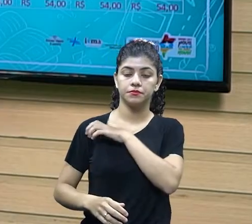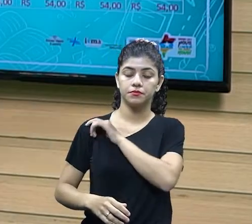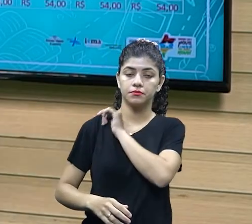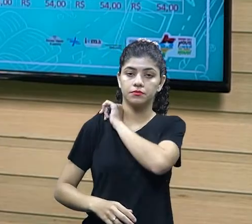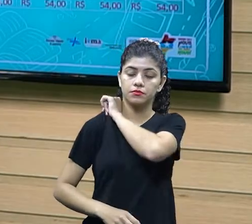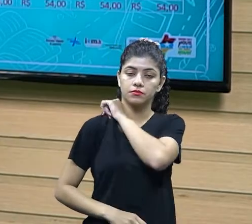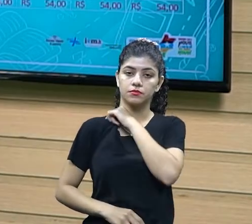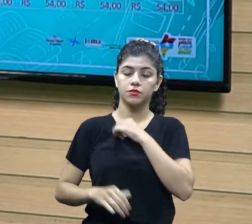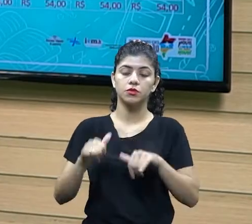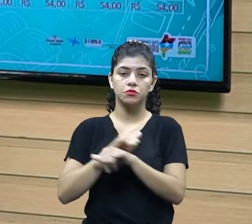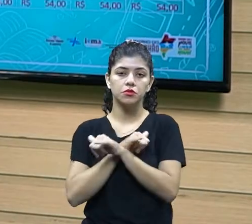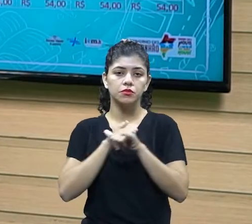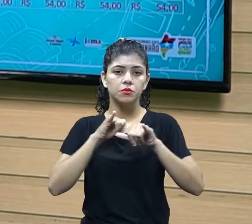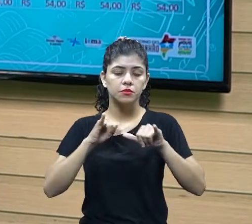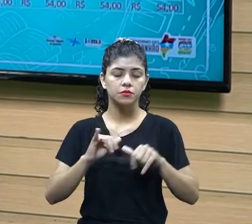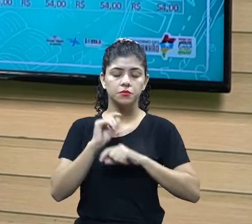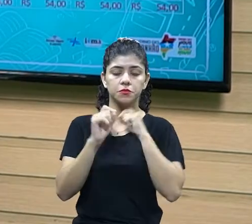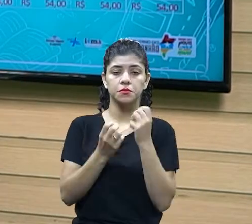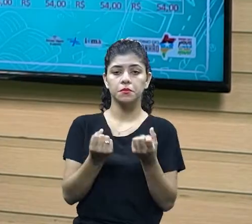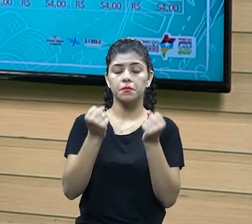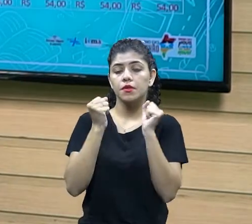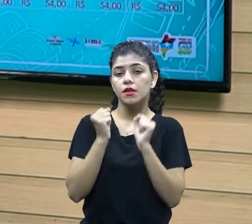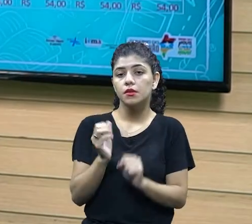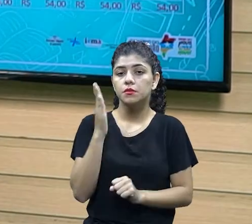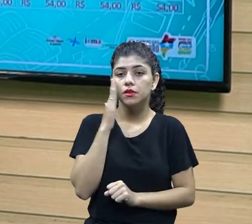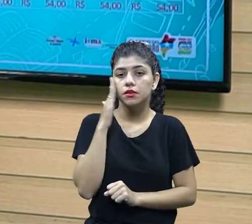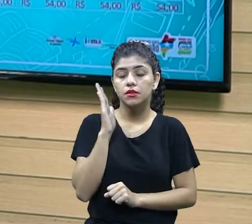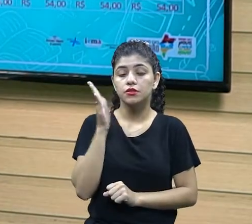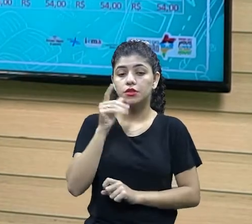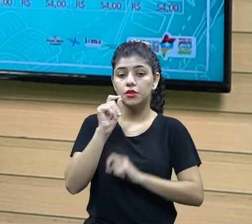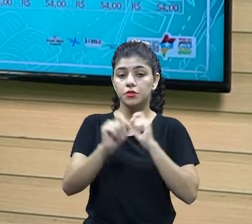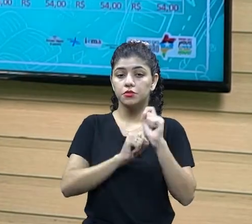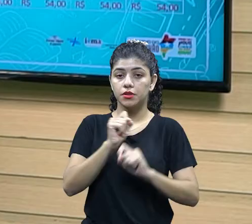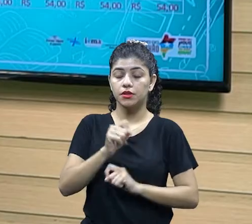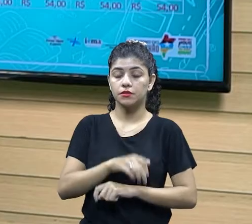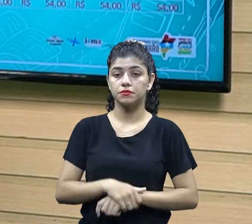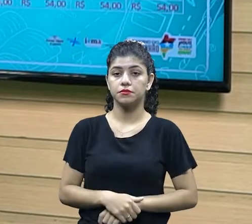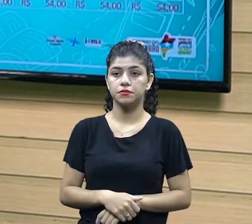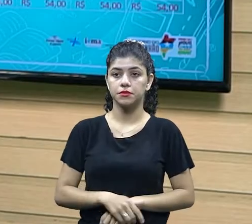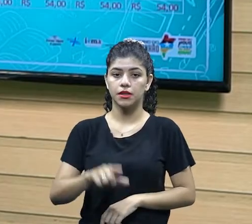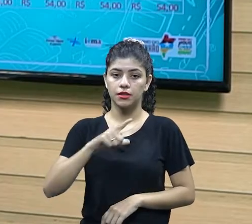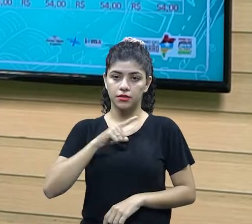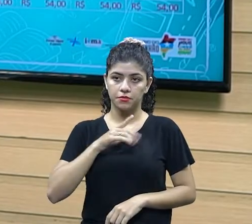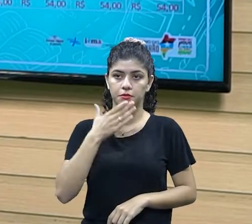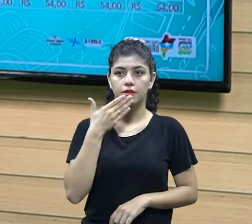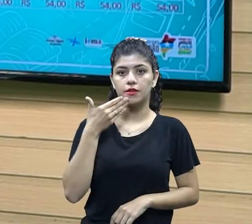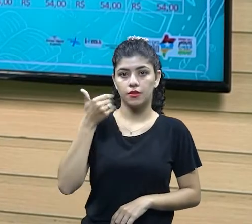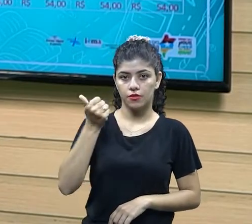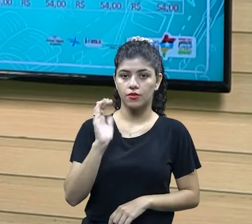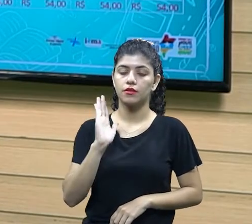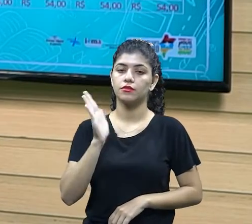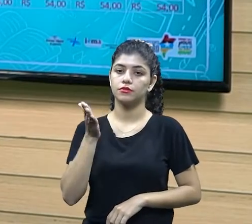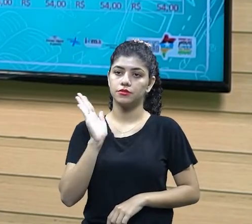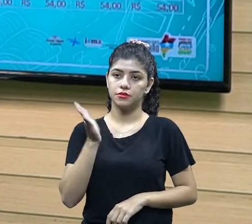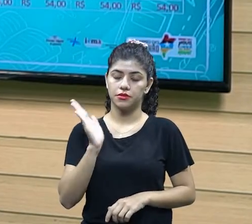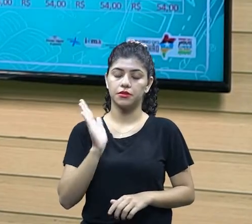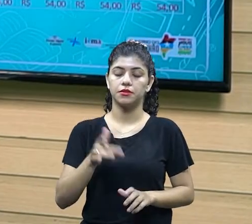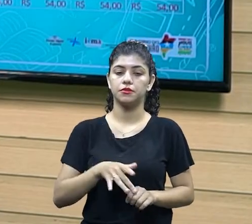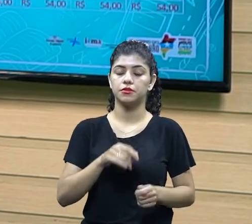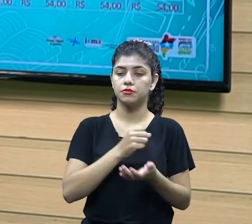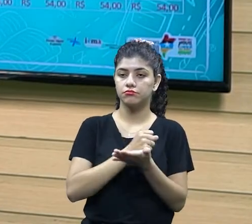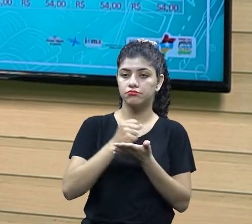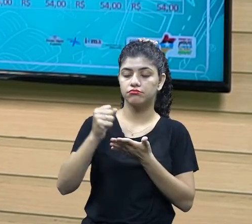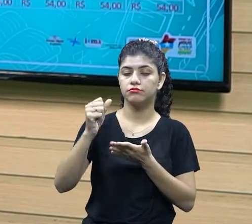essas informações, já podemos entender que a Dona Maria ela teve uma melhora no seu negócio com o passar do